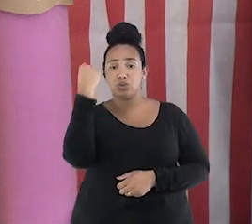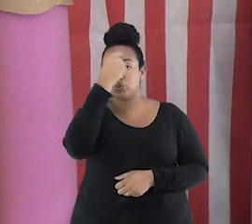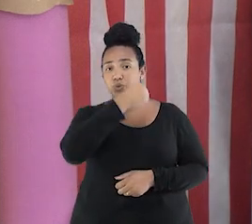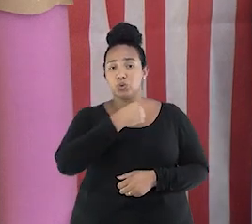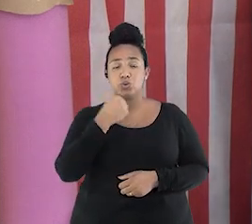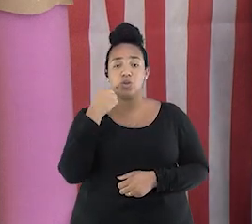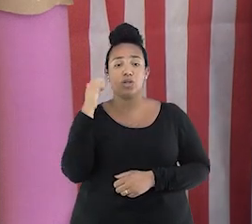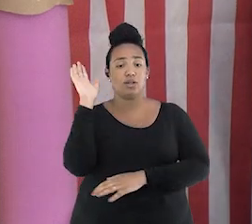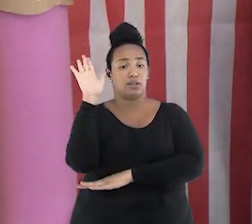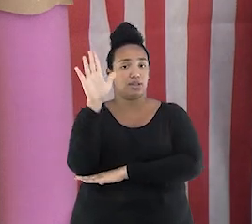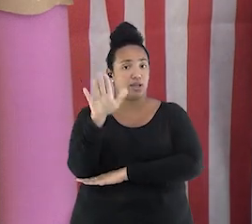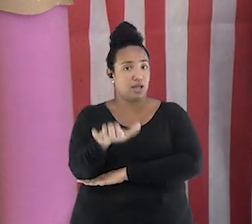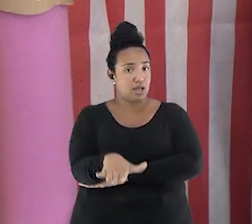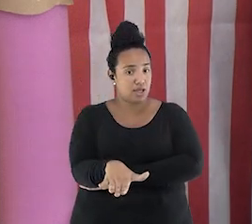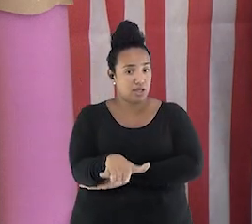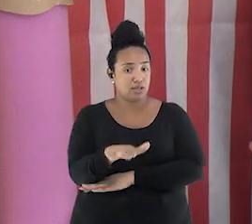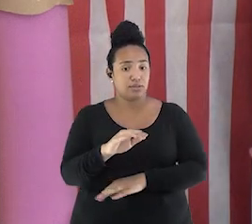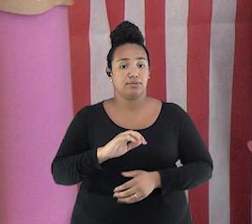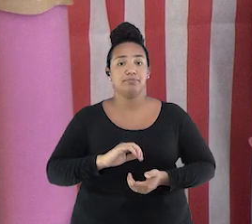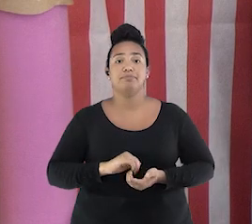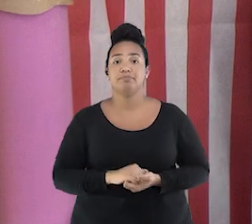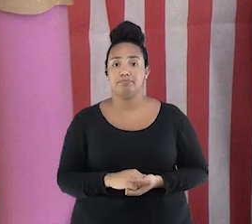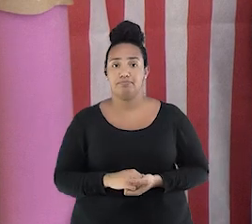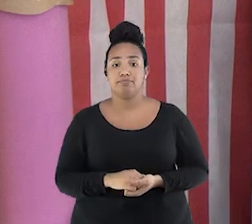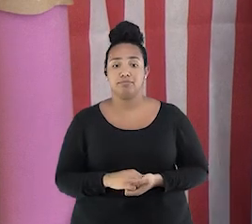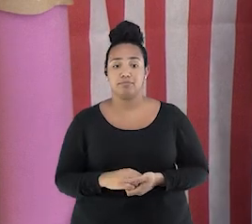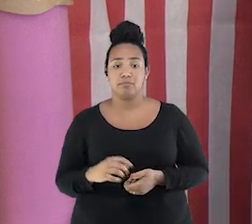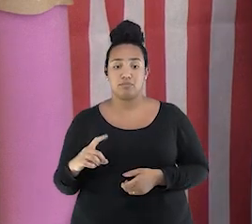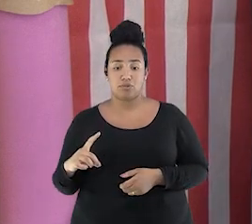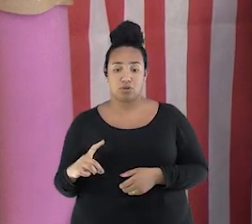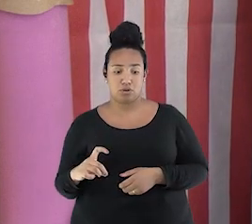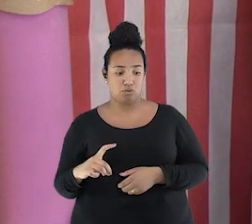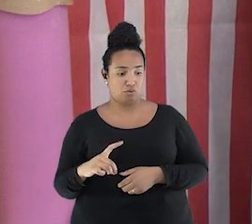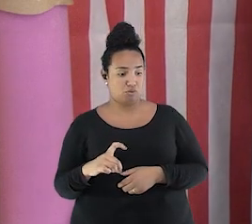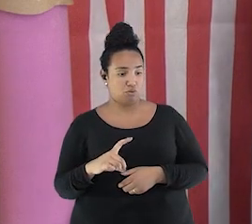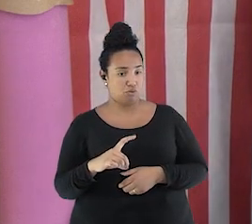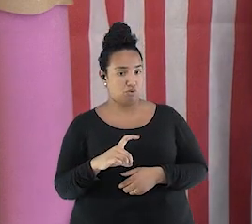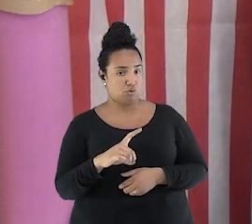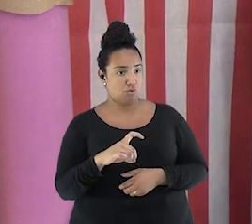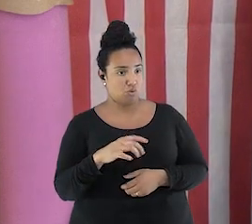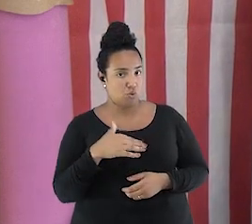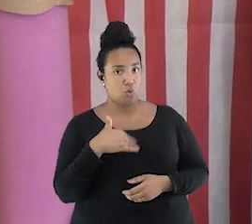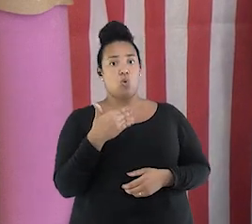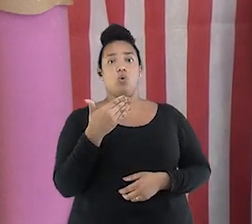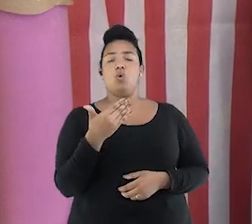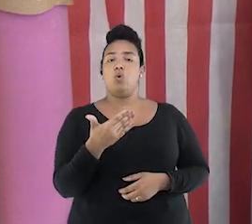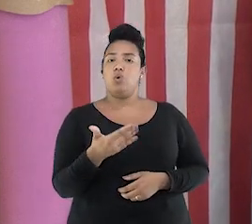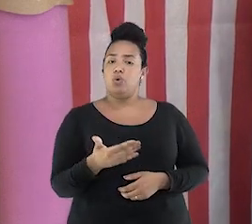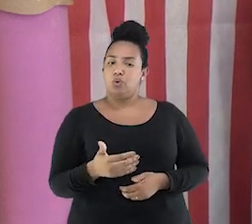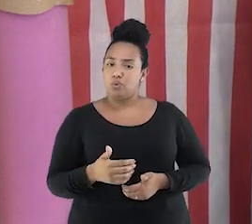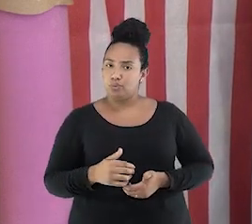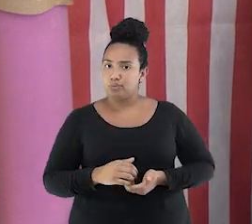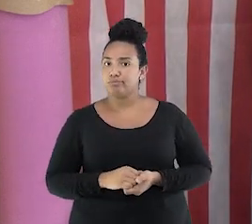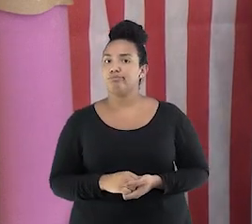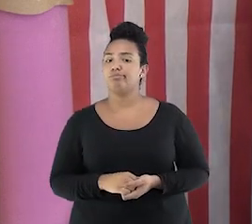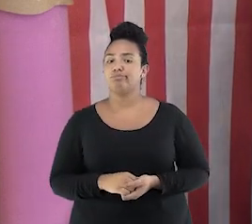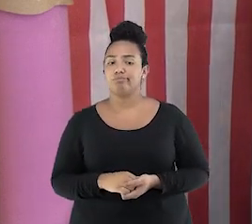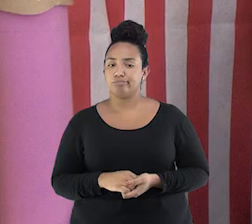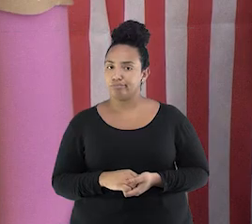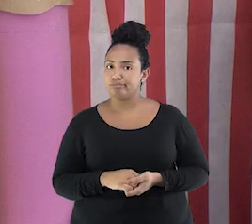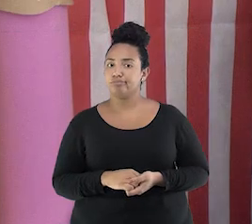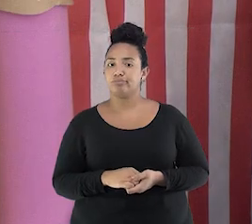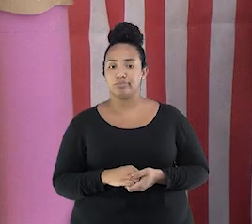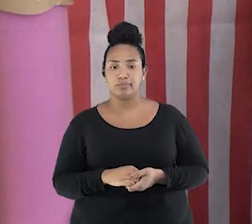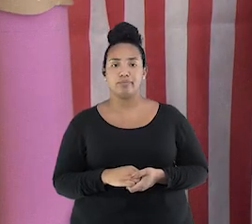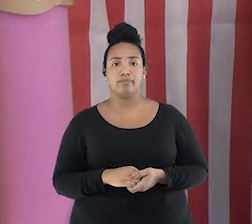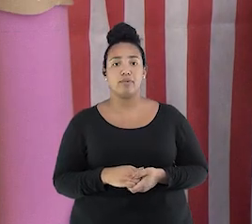tarde. E Lúcia, já vão indo, teve, ó, um sobressalto. Pois não é que